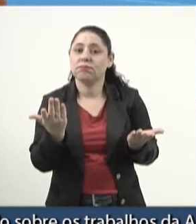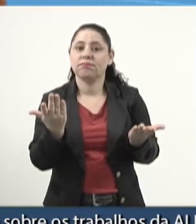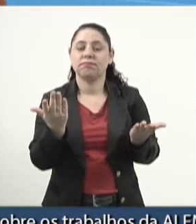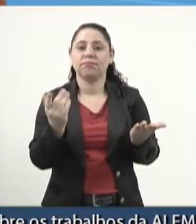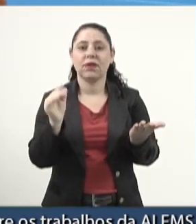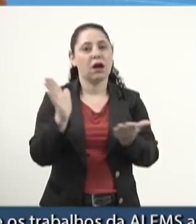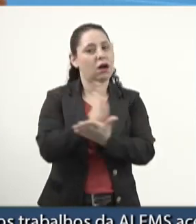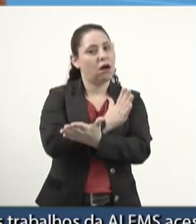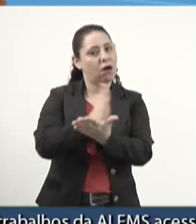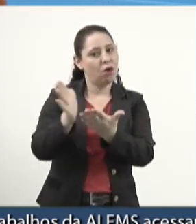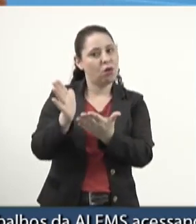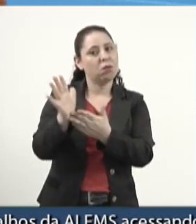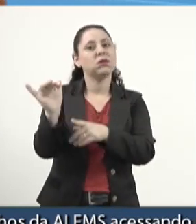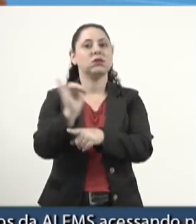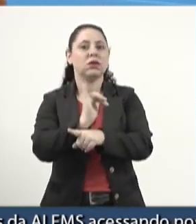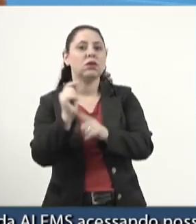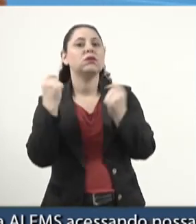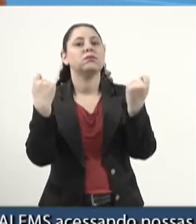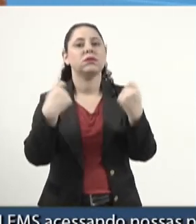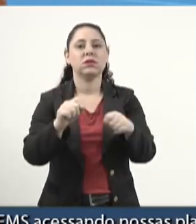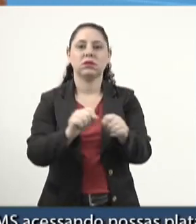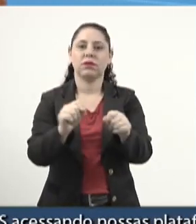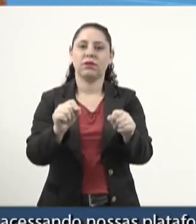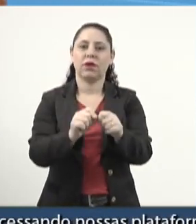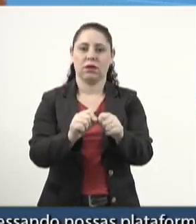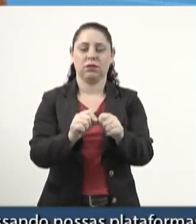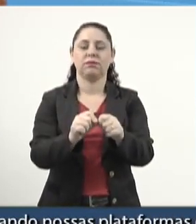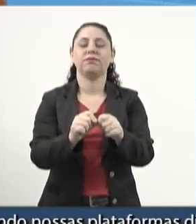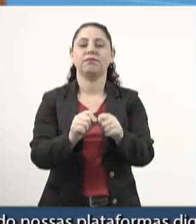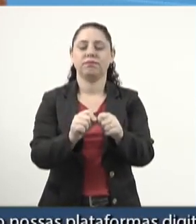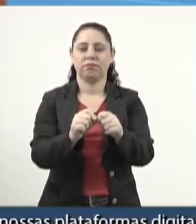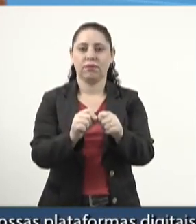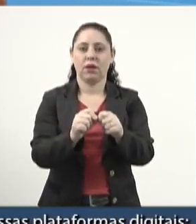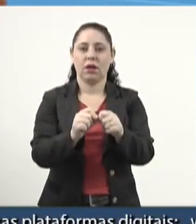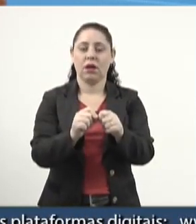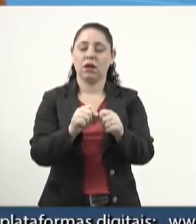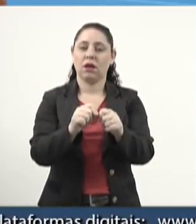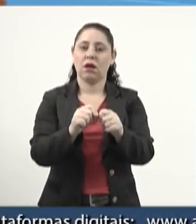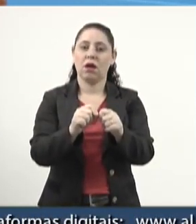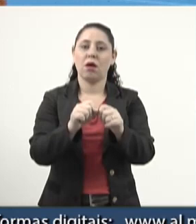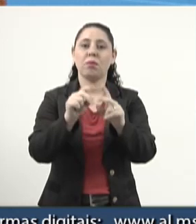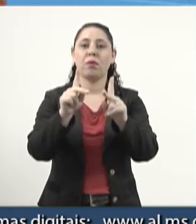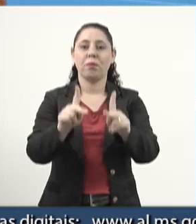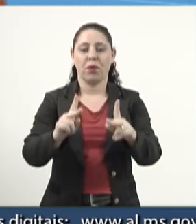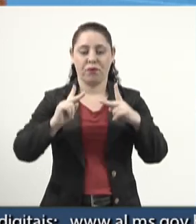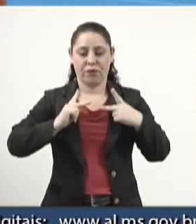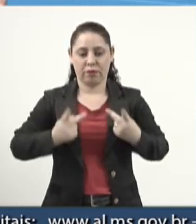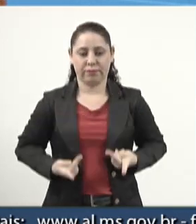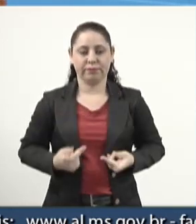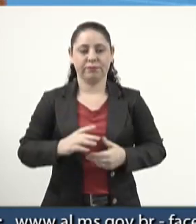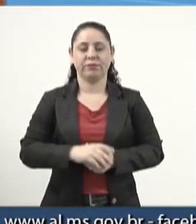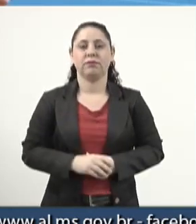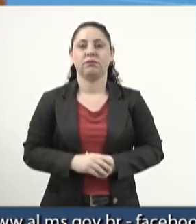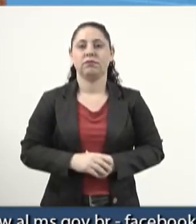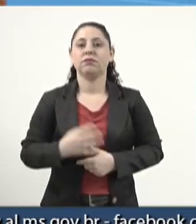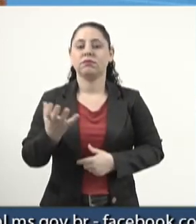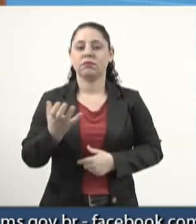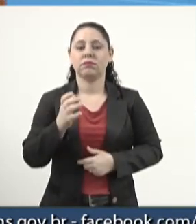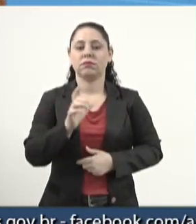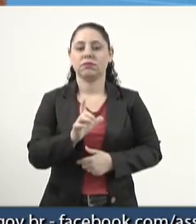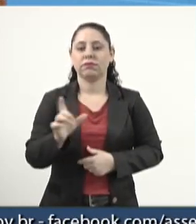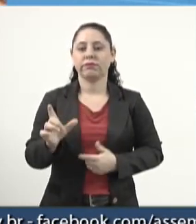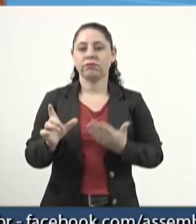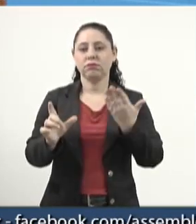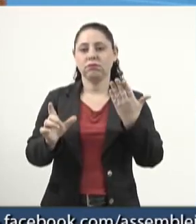para algumas medidas que precisam ser tomadas pelas nações. Quero conceder